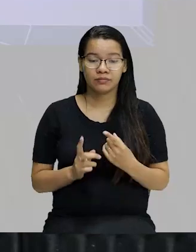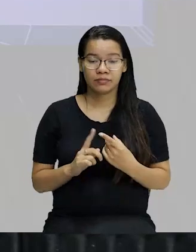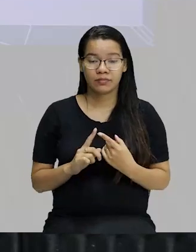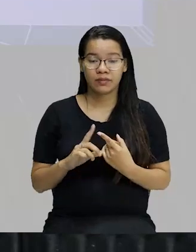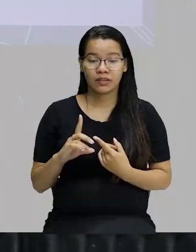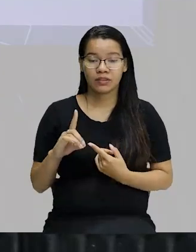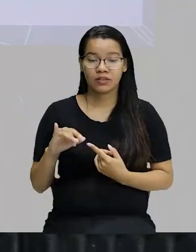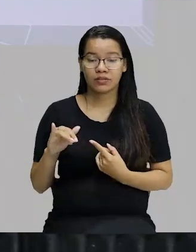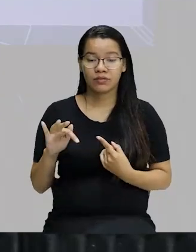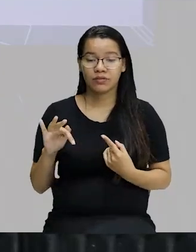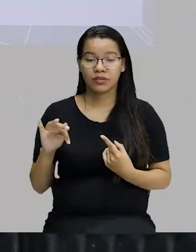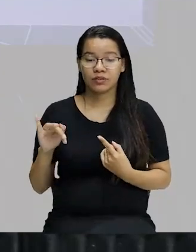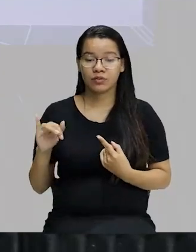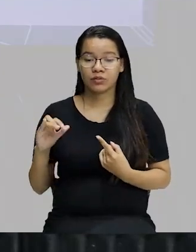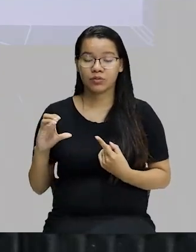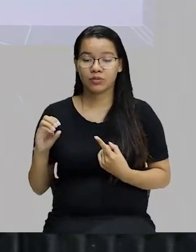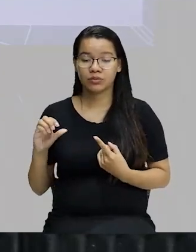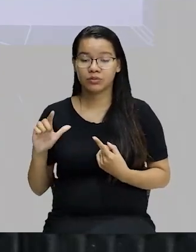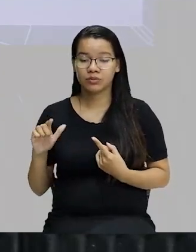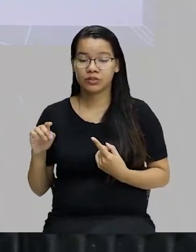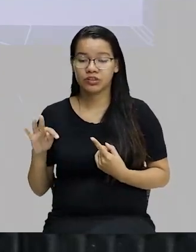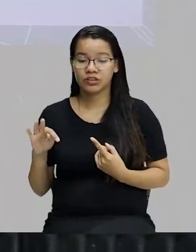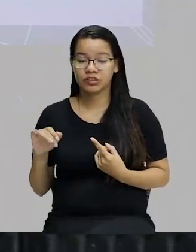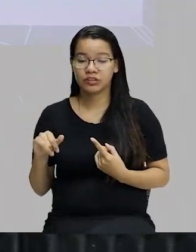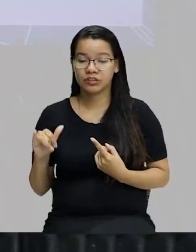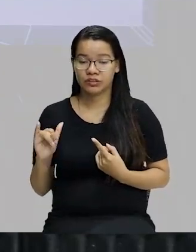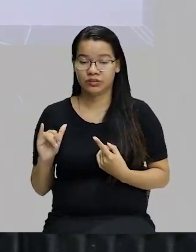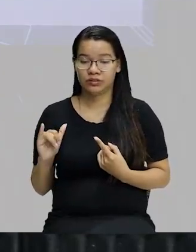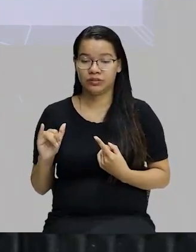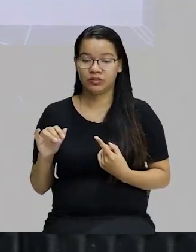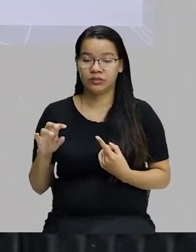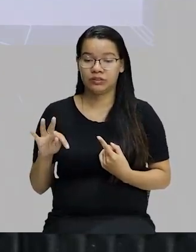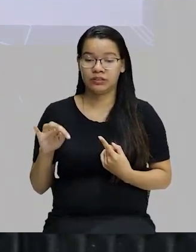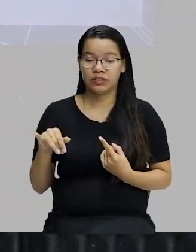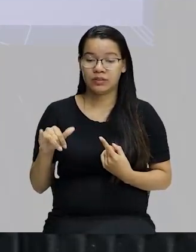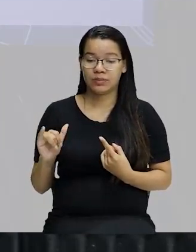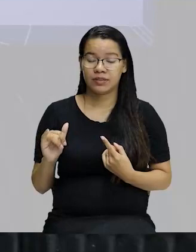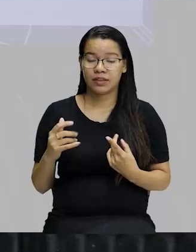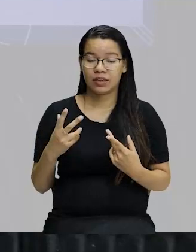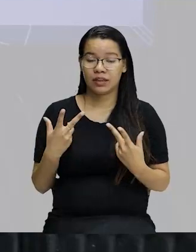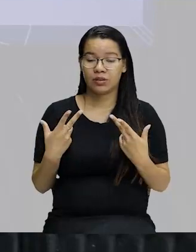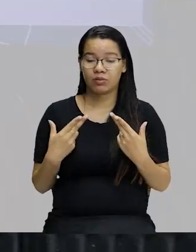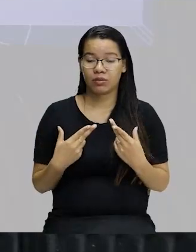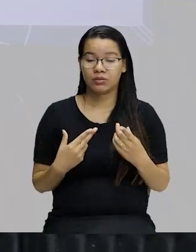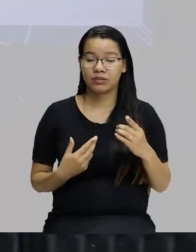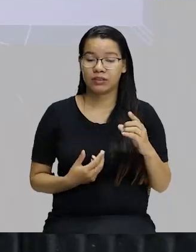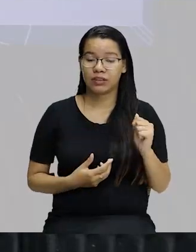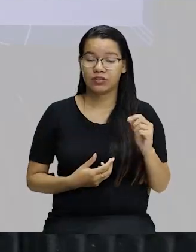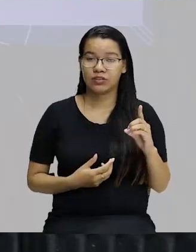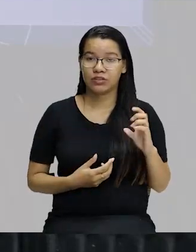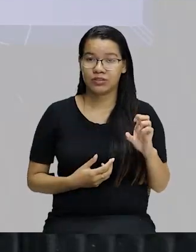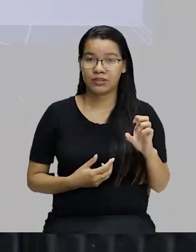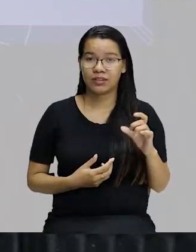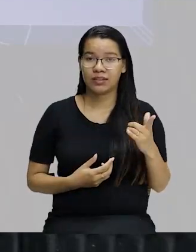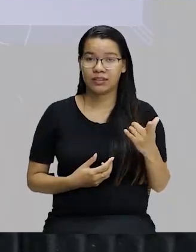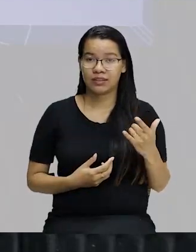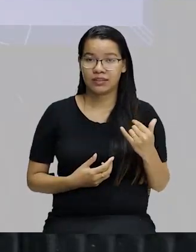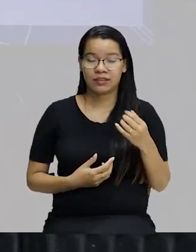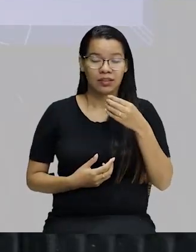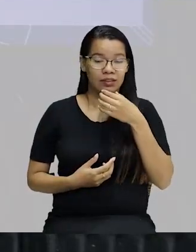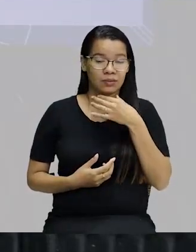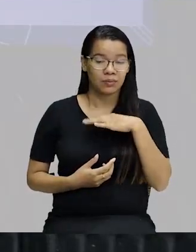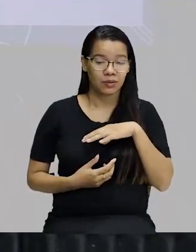Difficulty, dificuldade. Esse TY equivale ao nosso DAD em inglês,